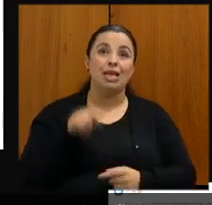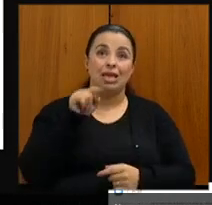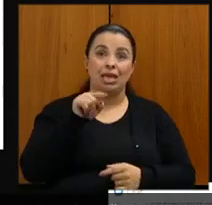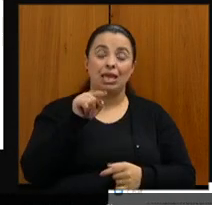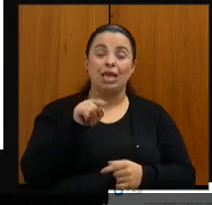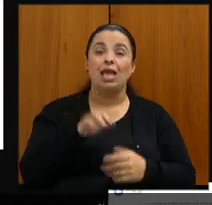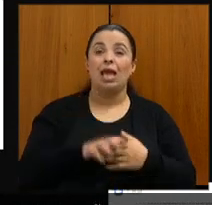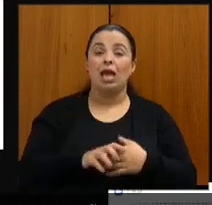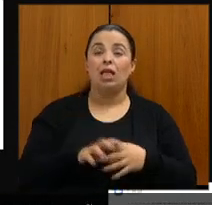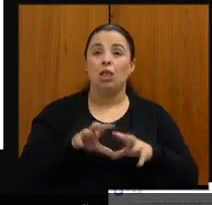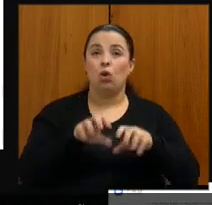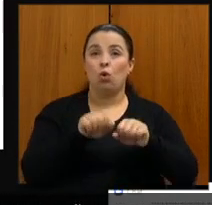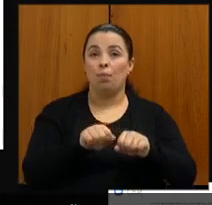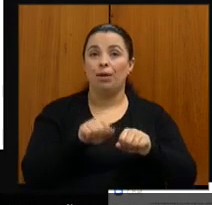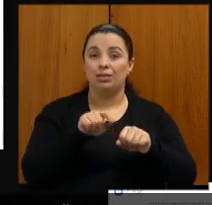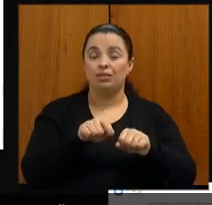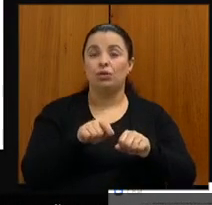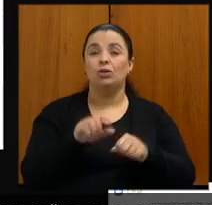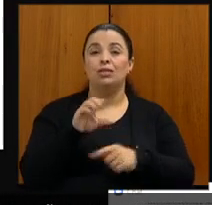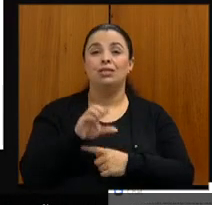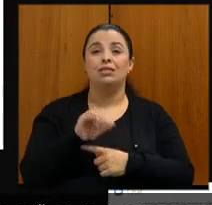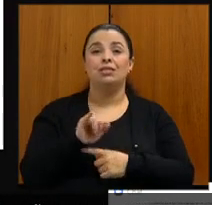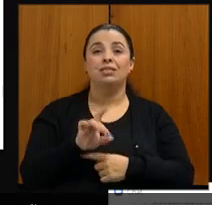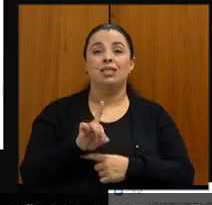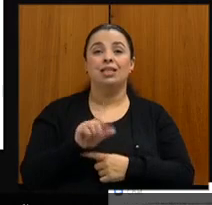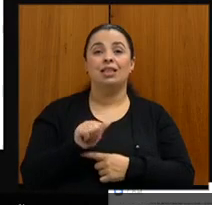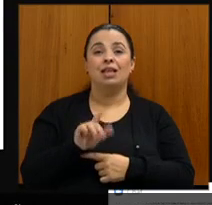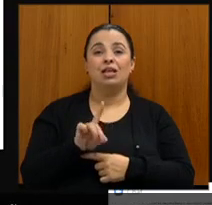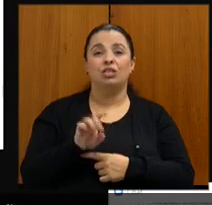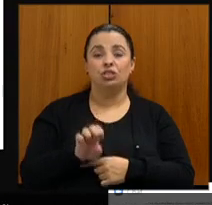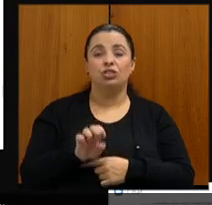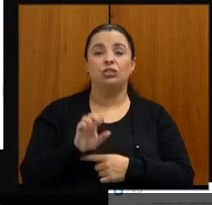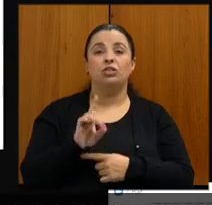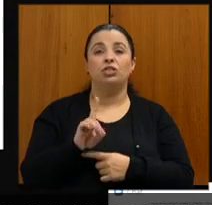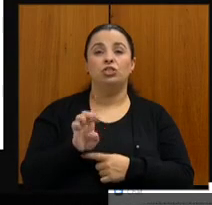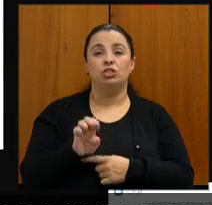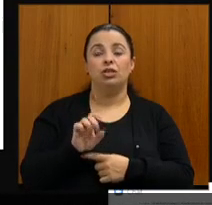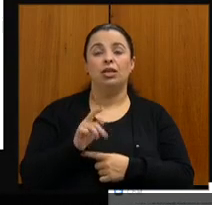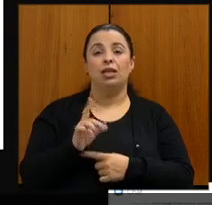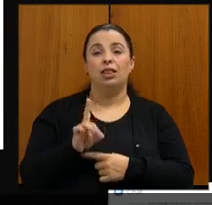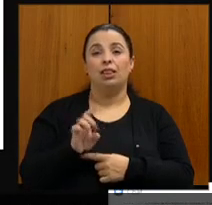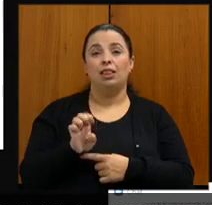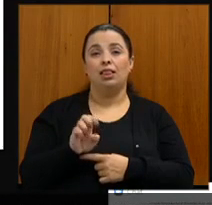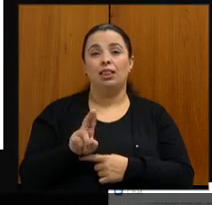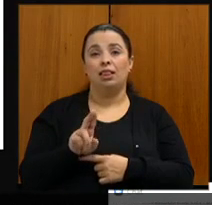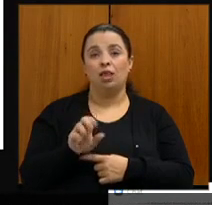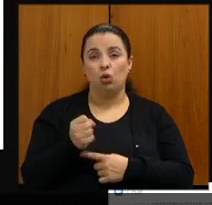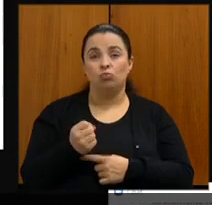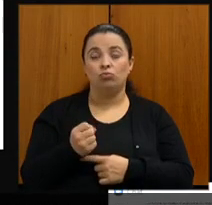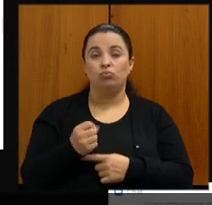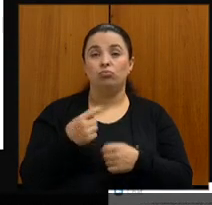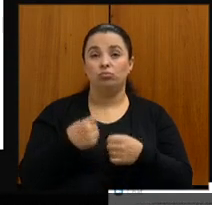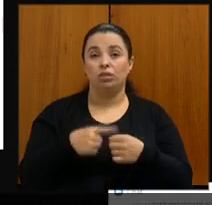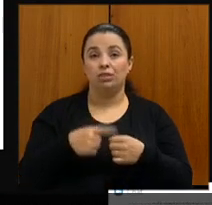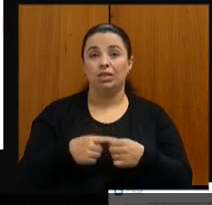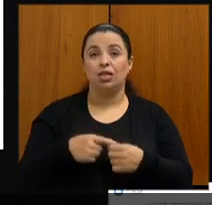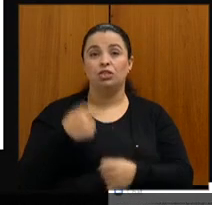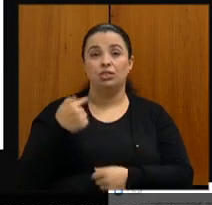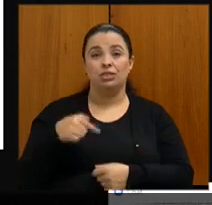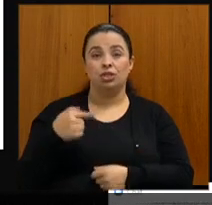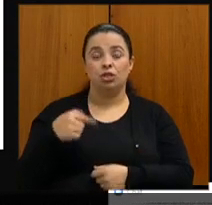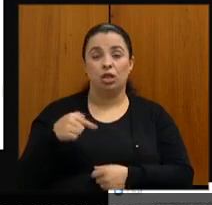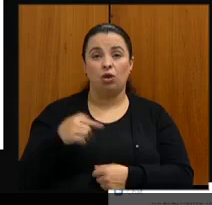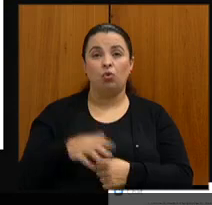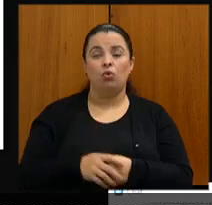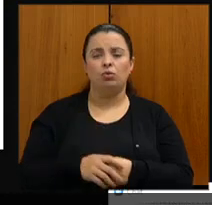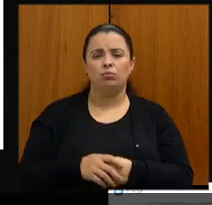Cidade de Deus em Sete Lagoas lá no bairro que tem em torno de quase 8.000 habitantes fica 7 km